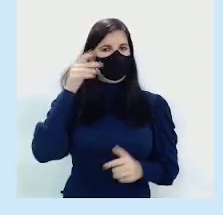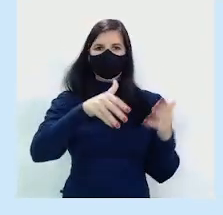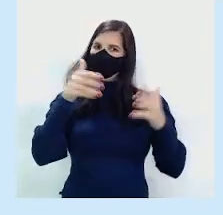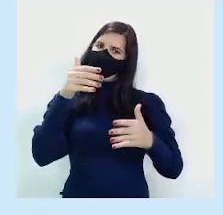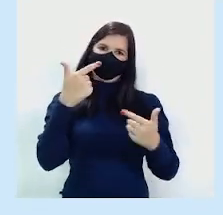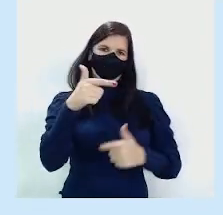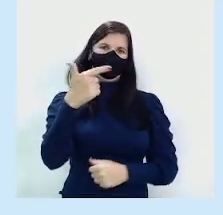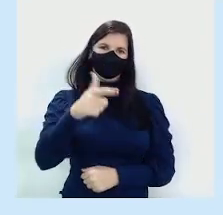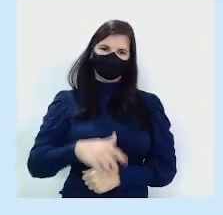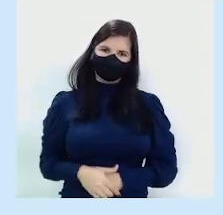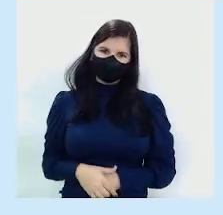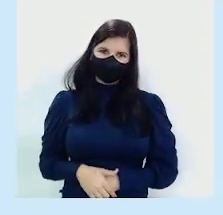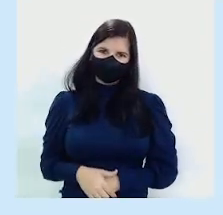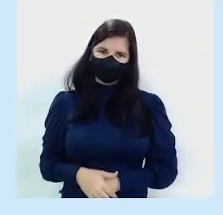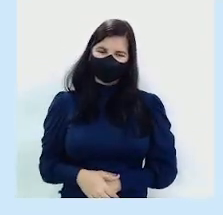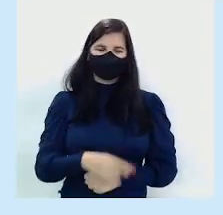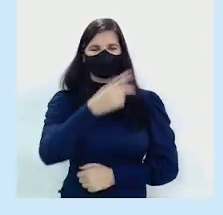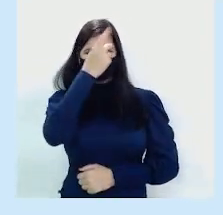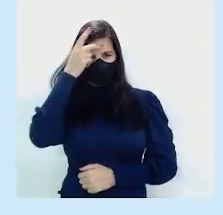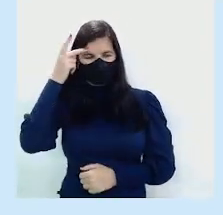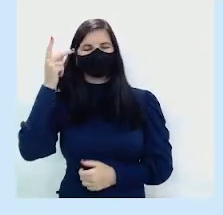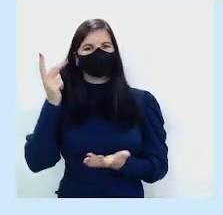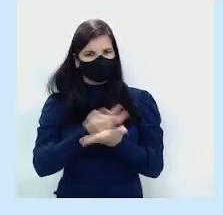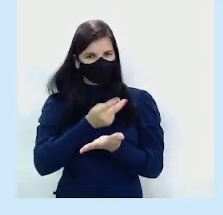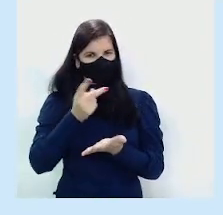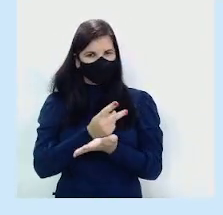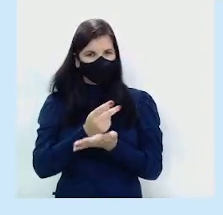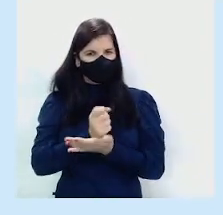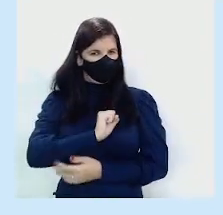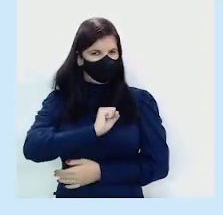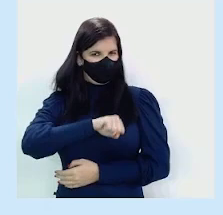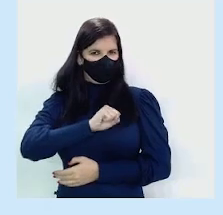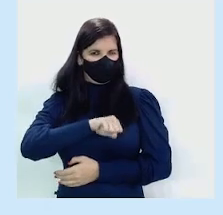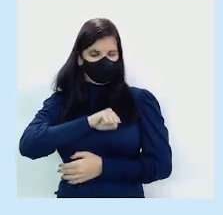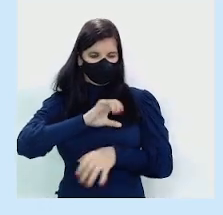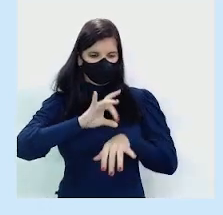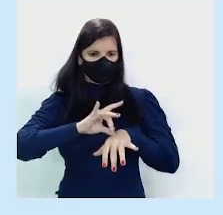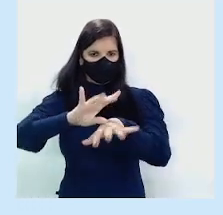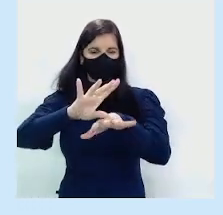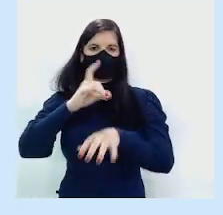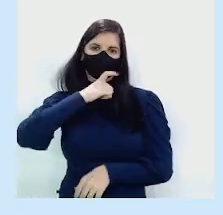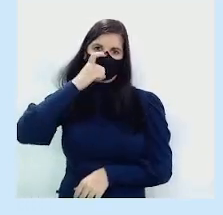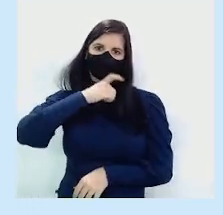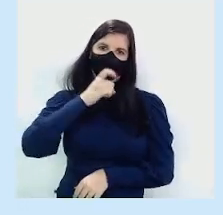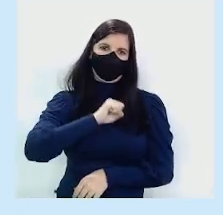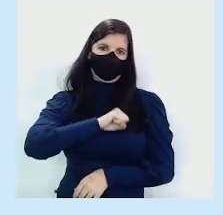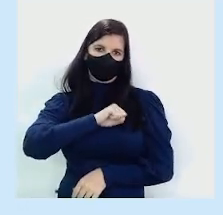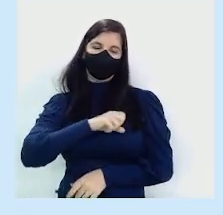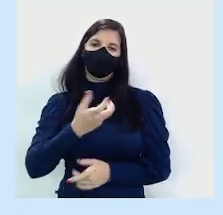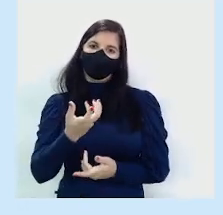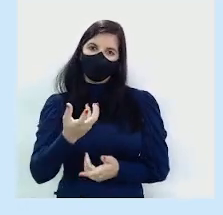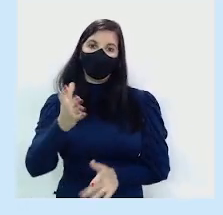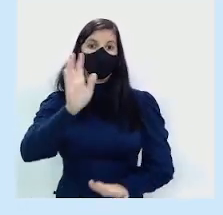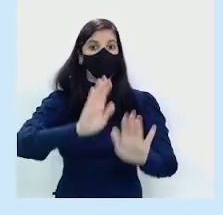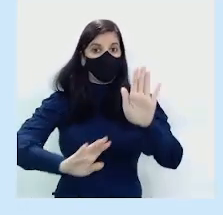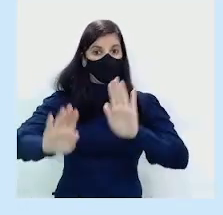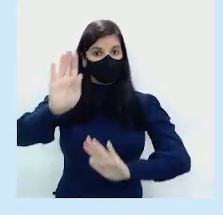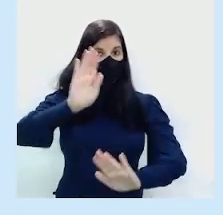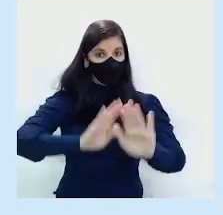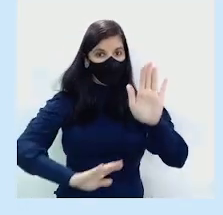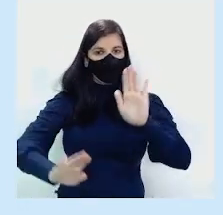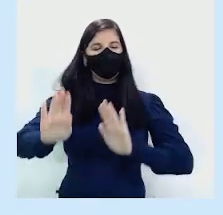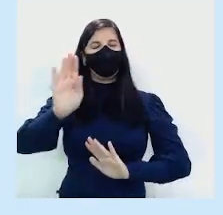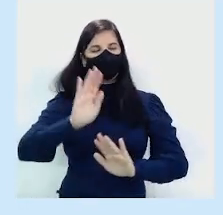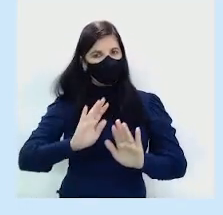dessa forma, que não transmite e compartilha informações verdadeiras. Então, diga a você que está em